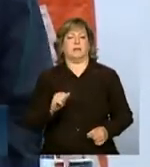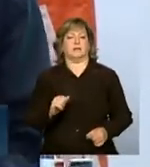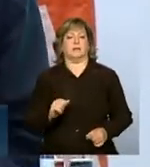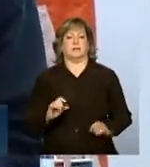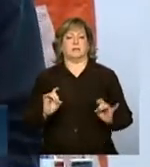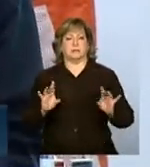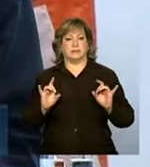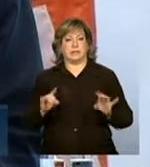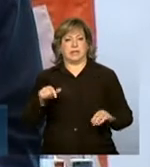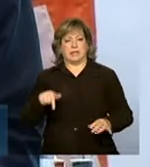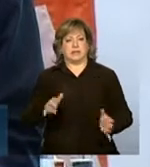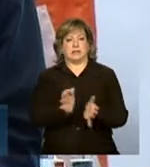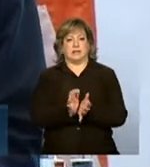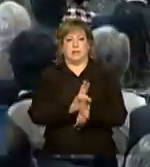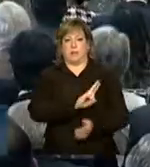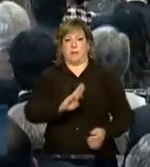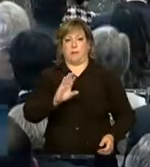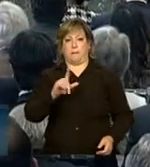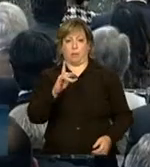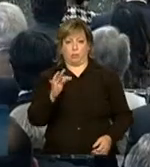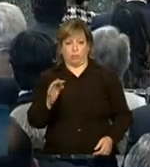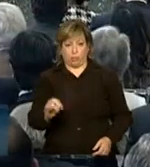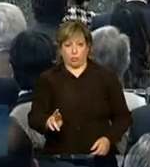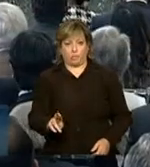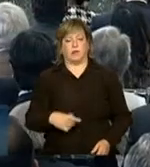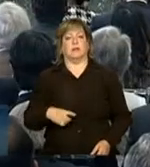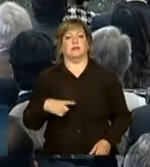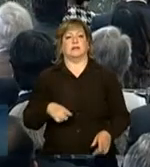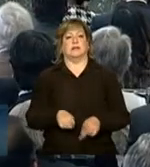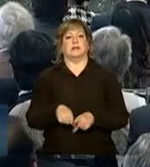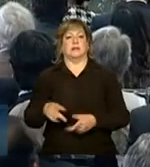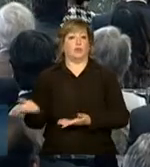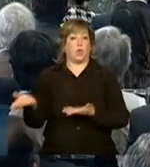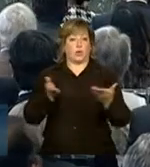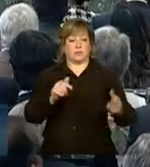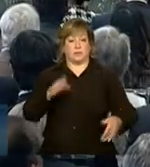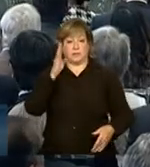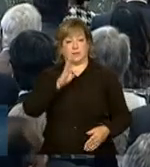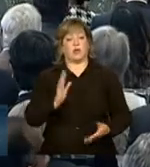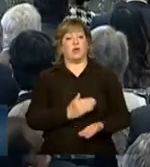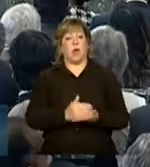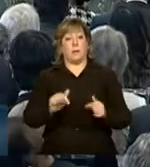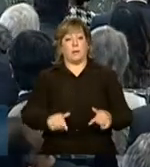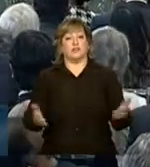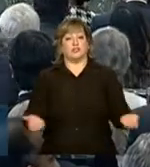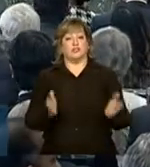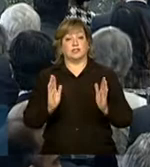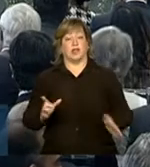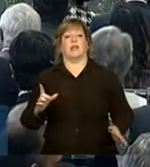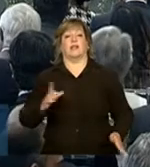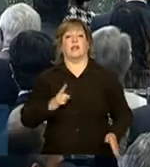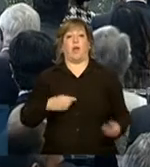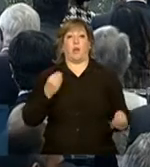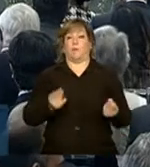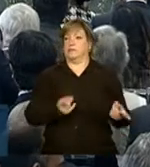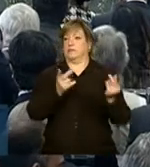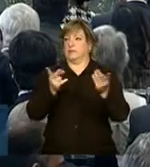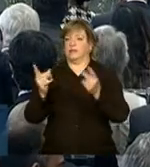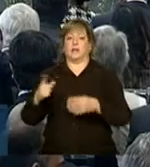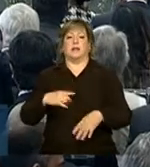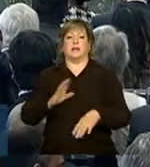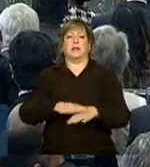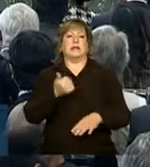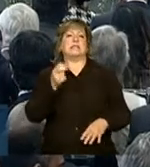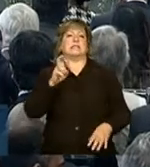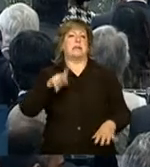nesse setor, que é a marca Baltô, trouxeram para o Brasil e, a partir daqui, já tem uma plataforma de exportação para cerca de